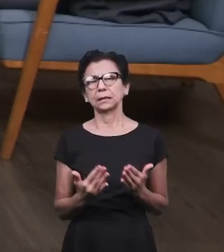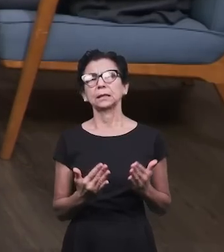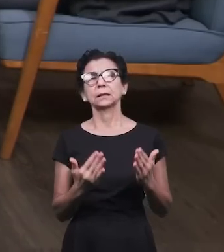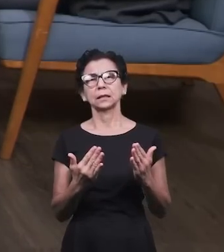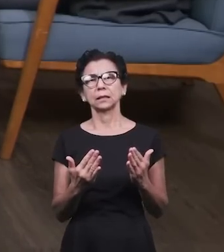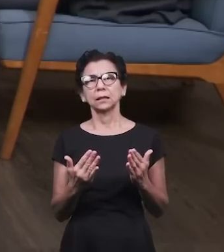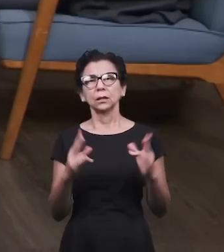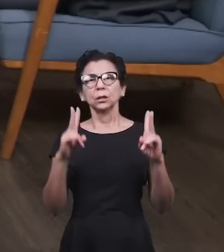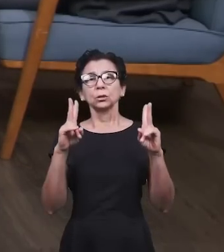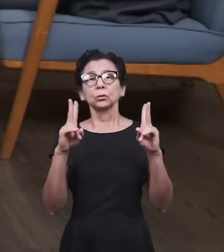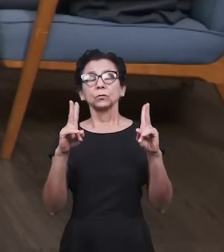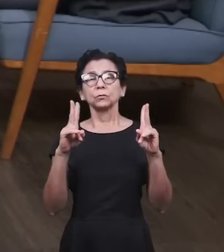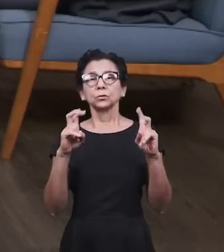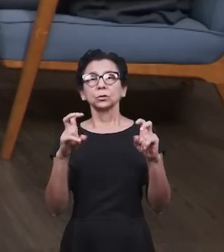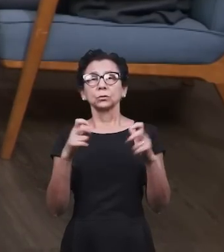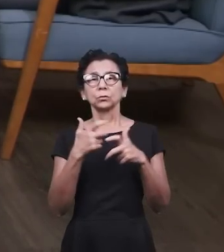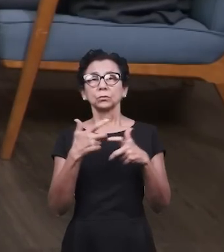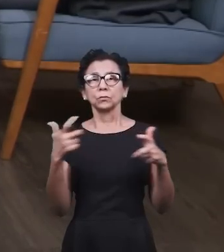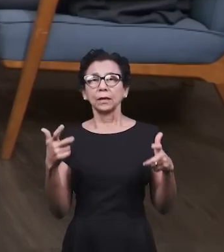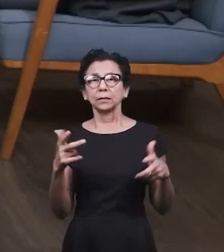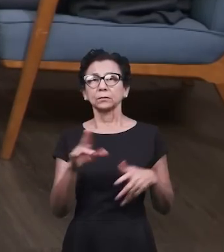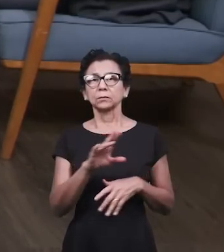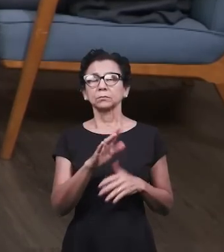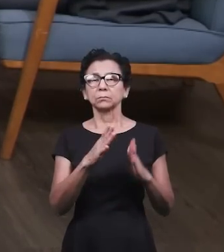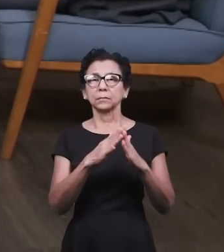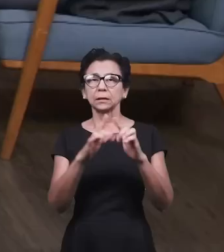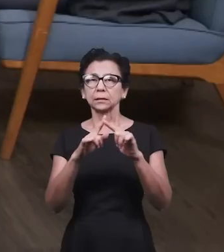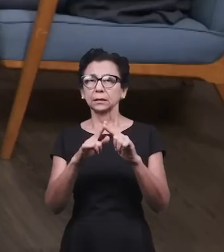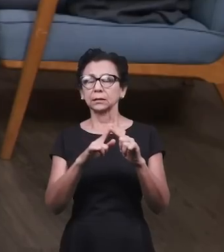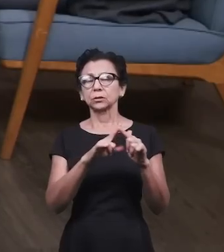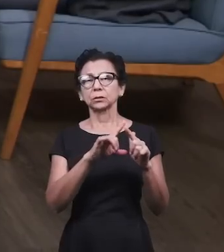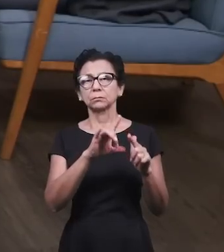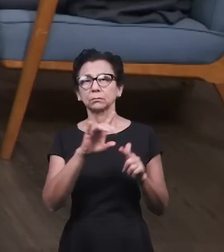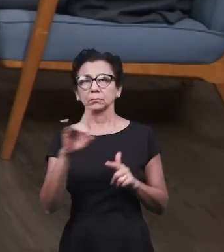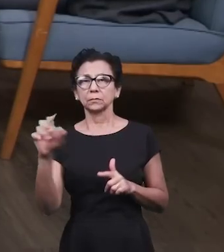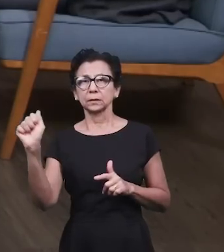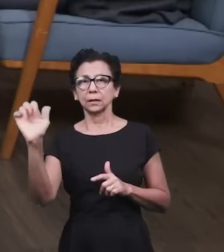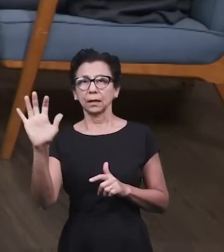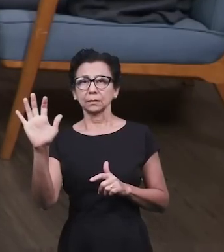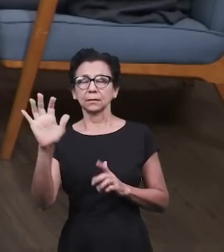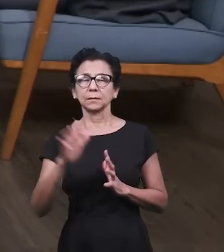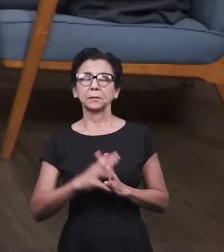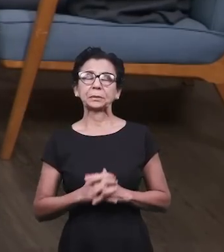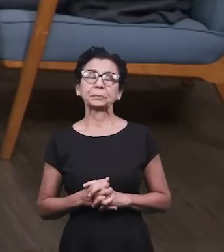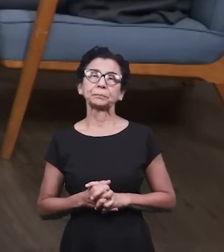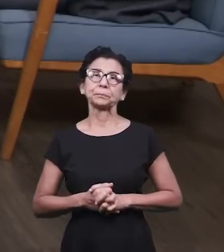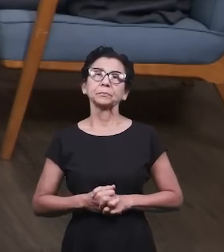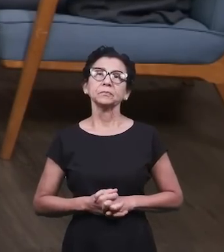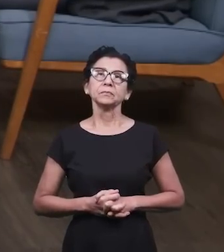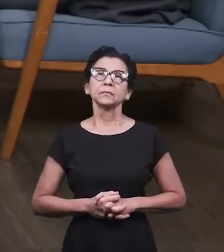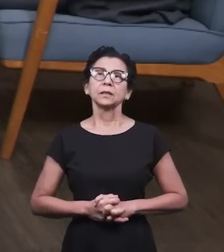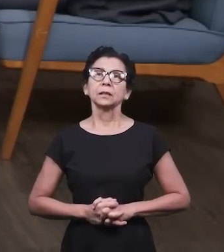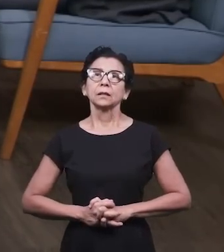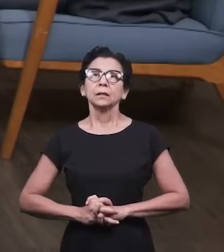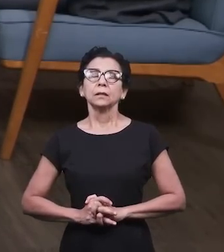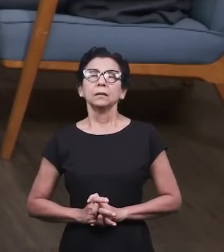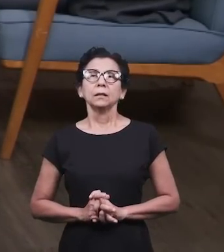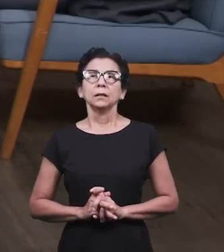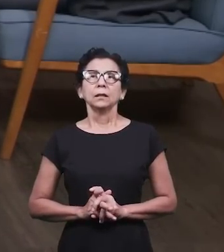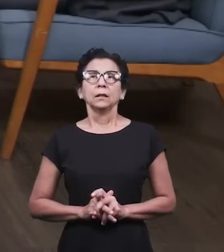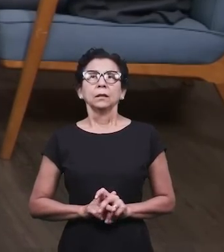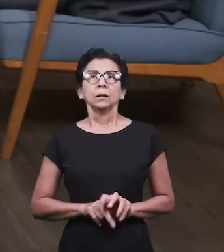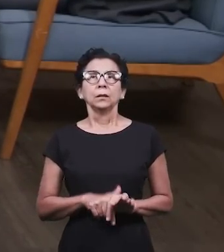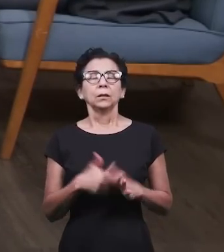Apocalipse, né? Em que contexto? Bem, é claro que o nosso estudo nos